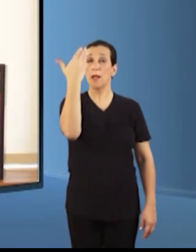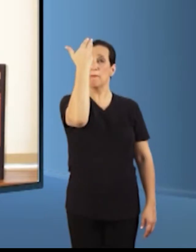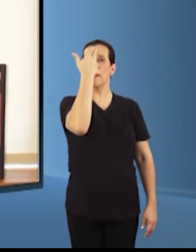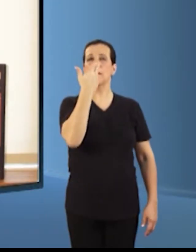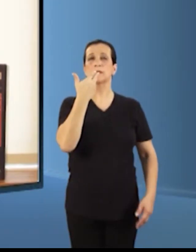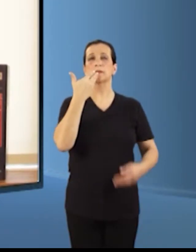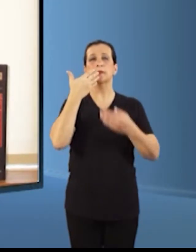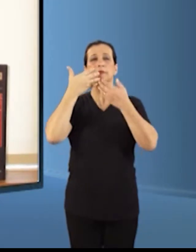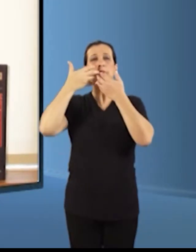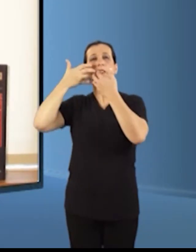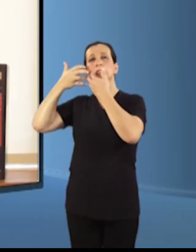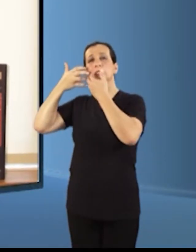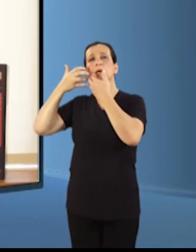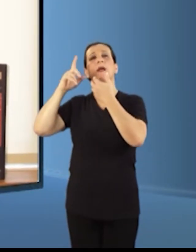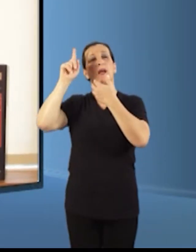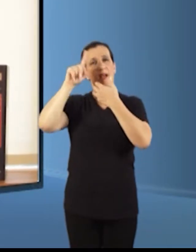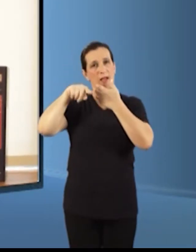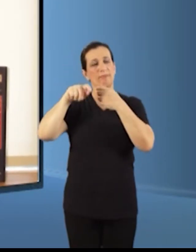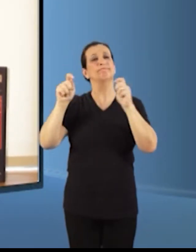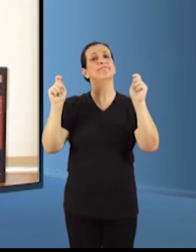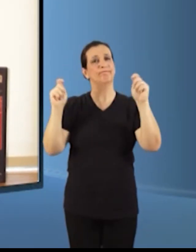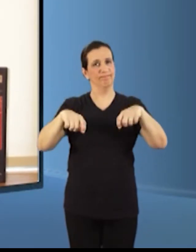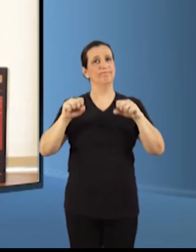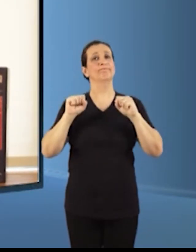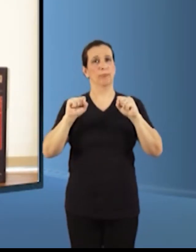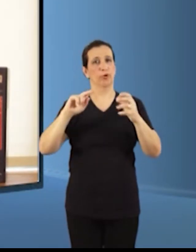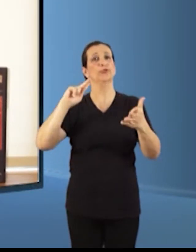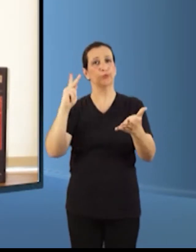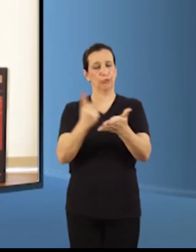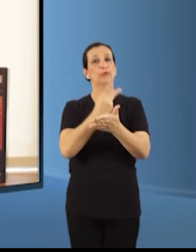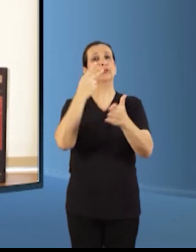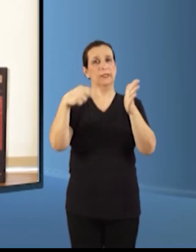A paralisia facial é uma das complicações